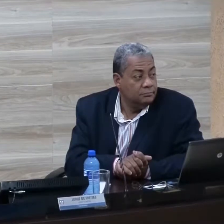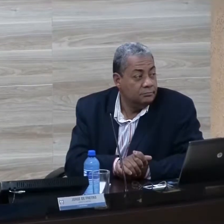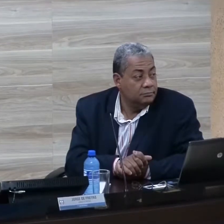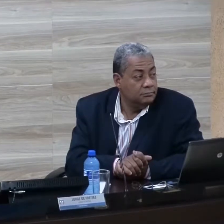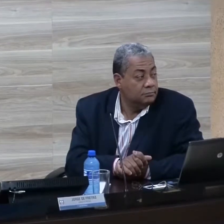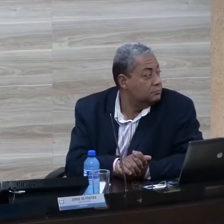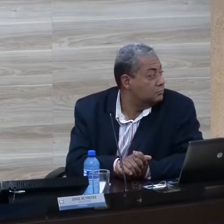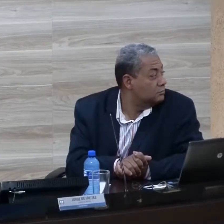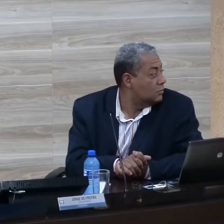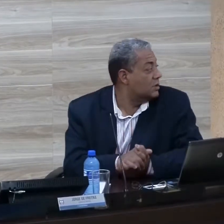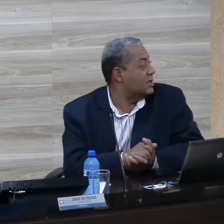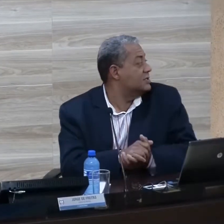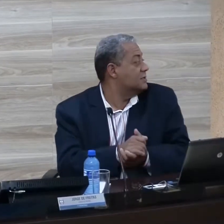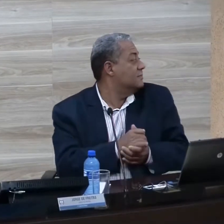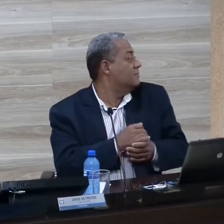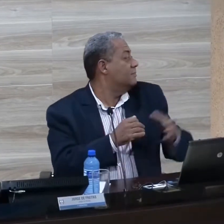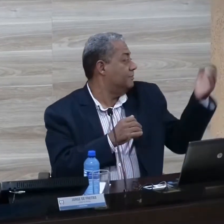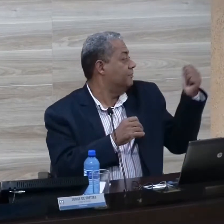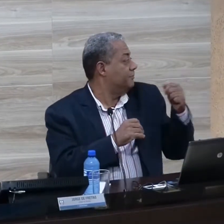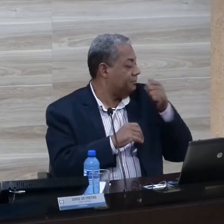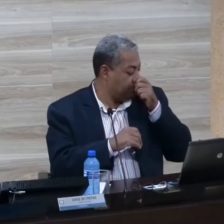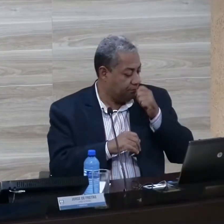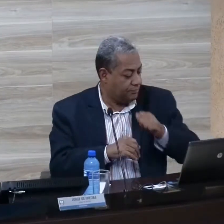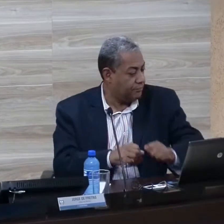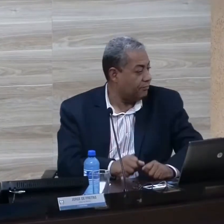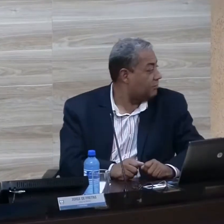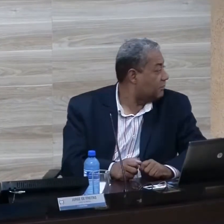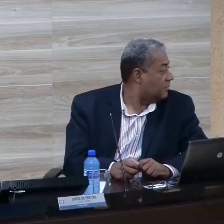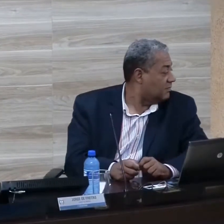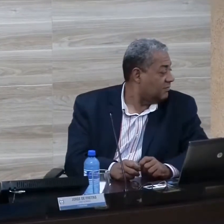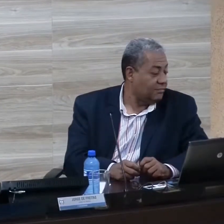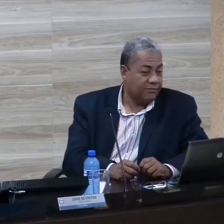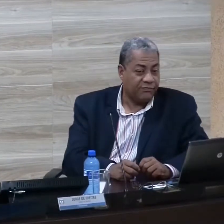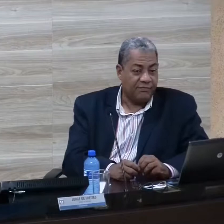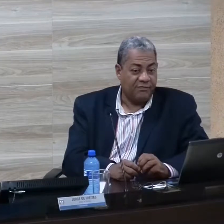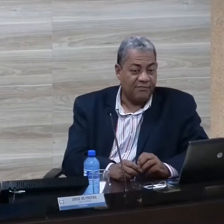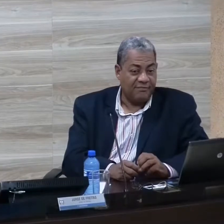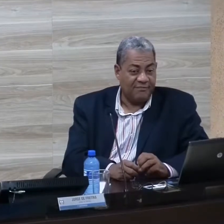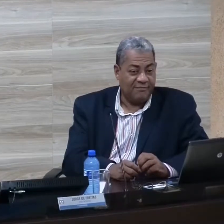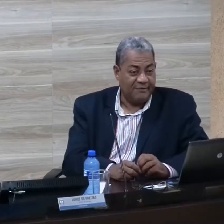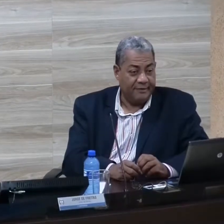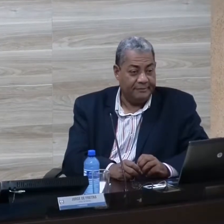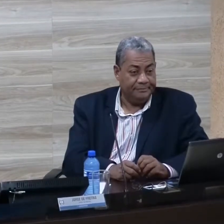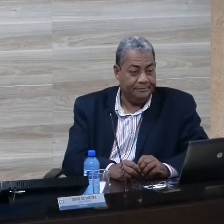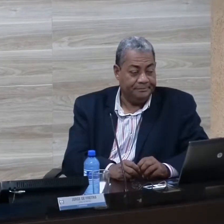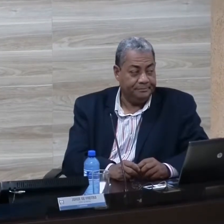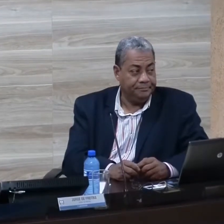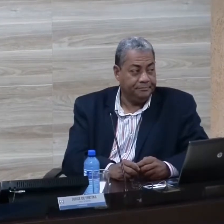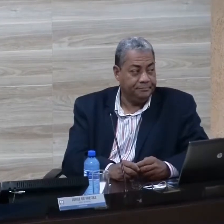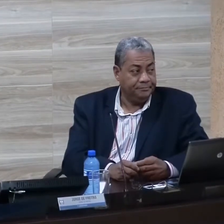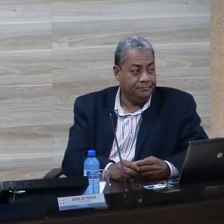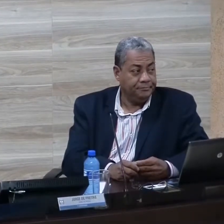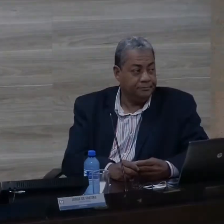O item já é o item. Não pode. A sessão está suspensa por 1 minuto.